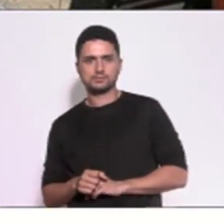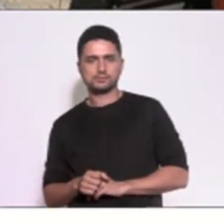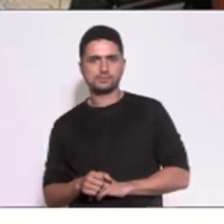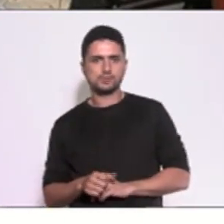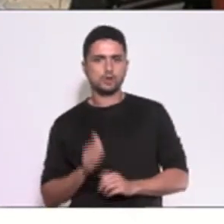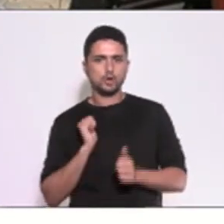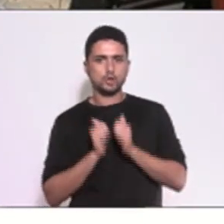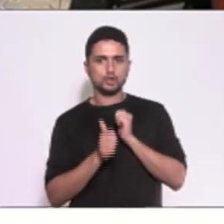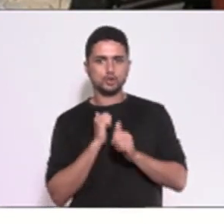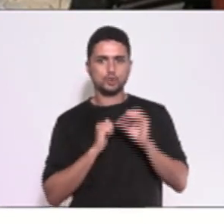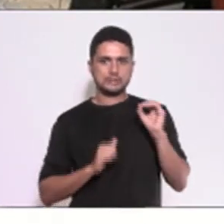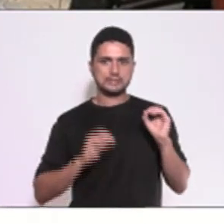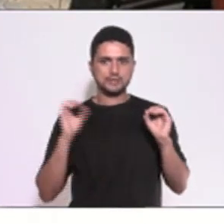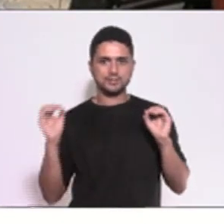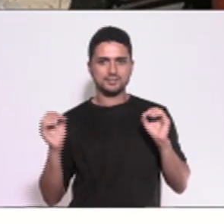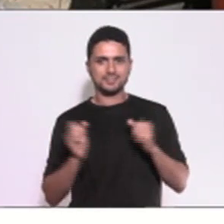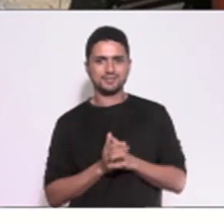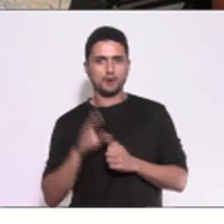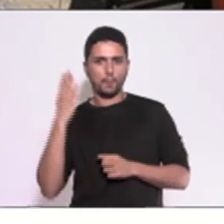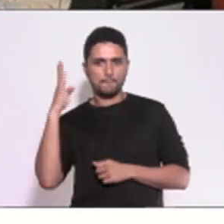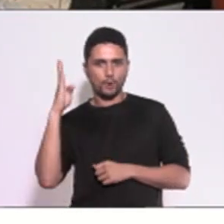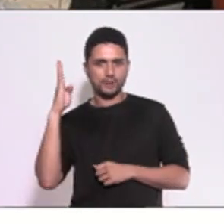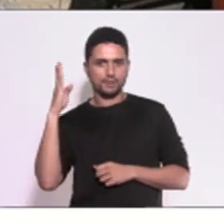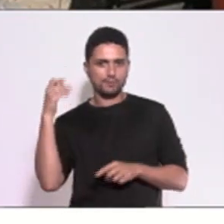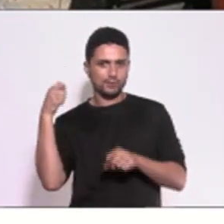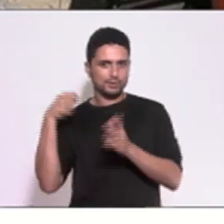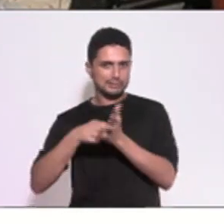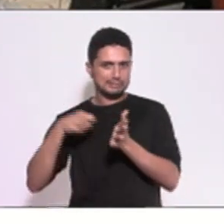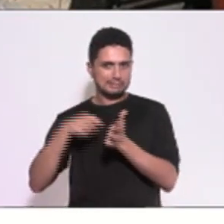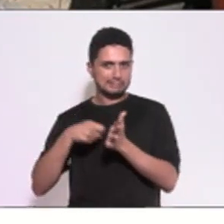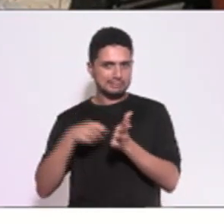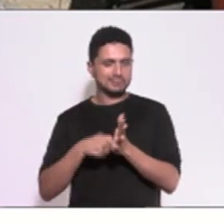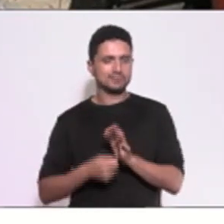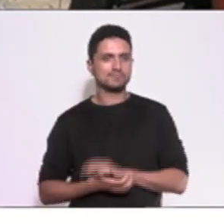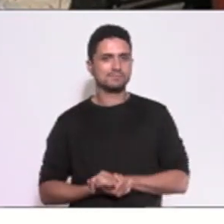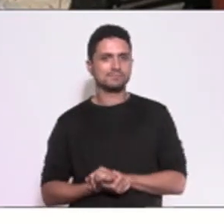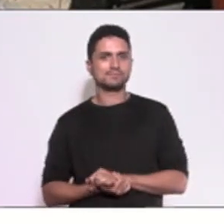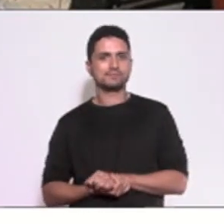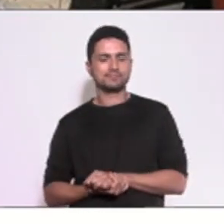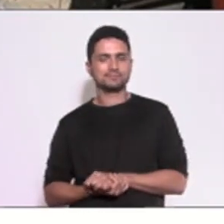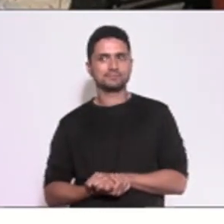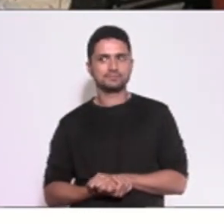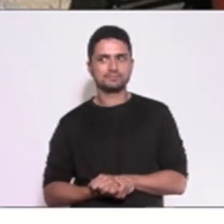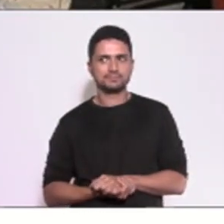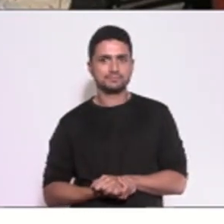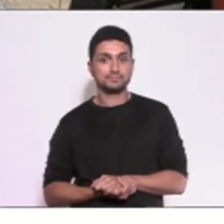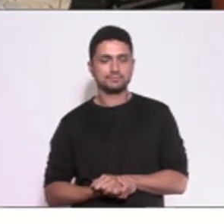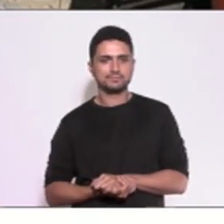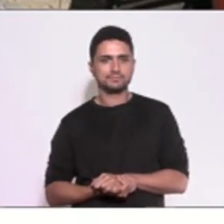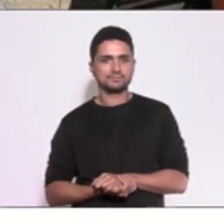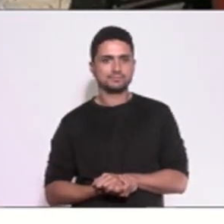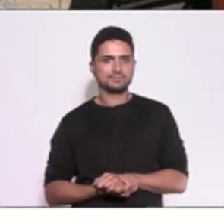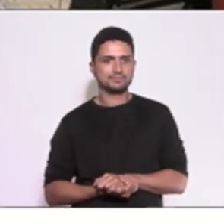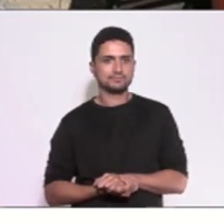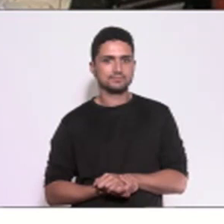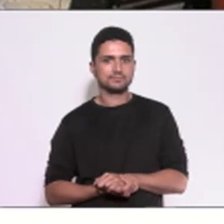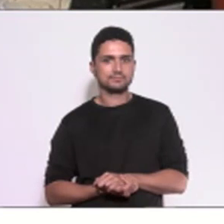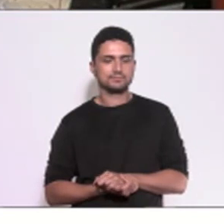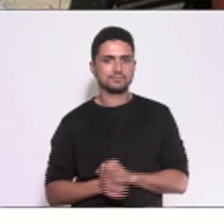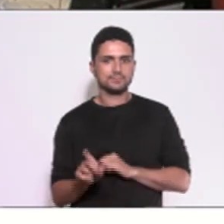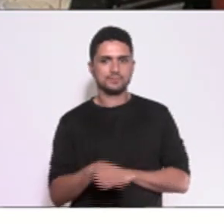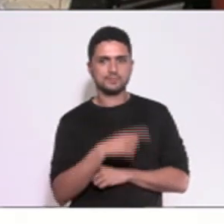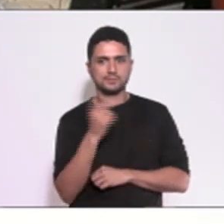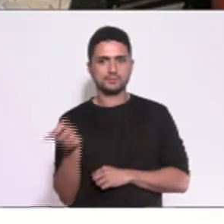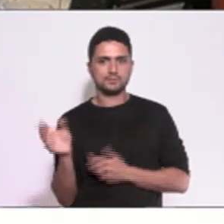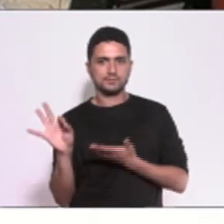O Botafogo está pressionando, hein? Por incrível que pareça. Próximo orador inscrito,